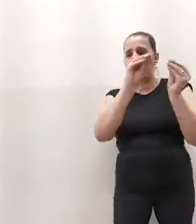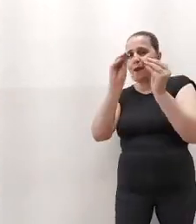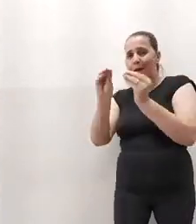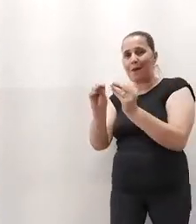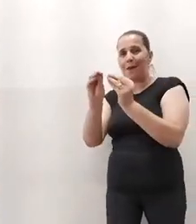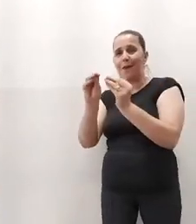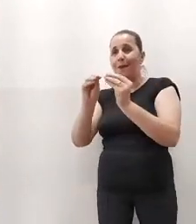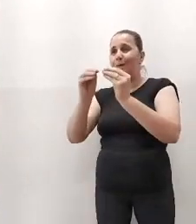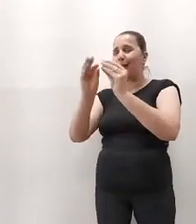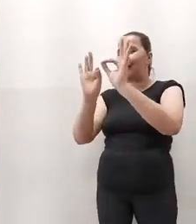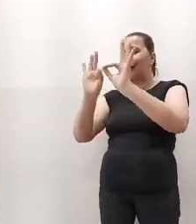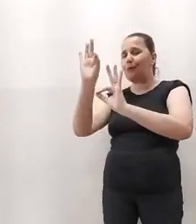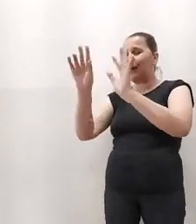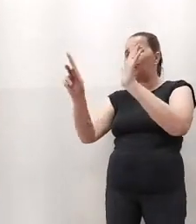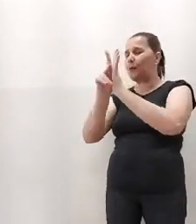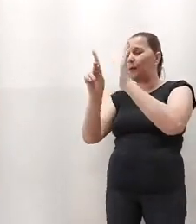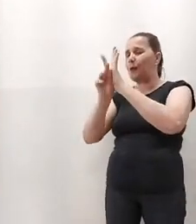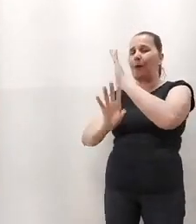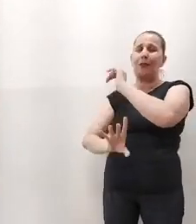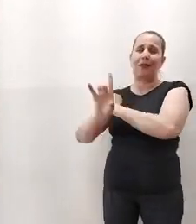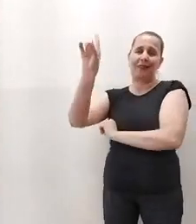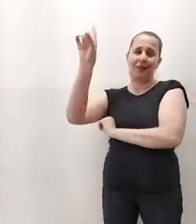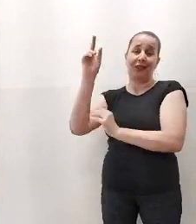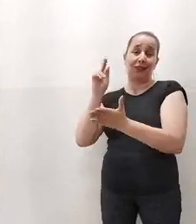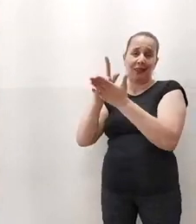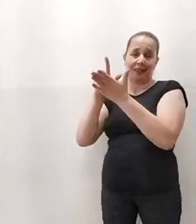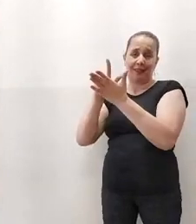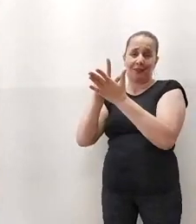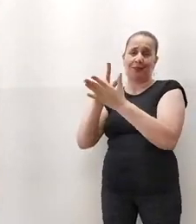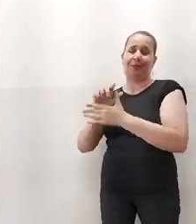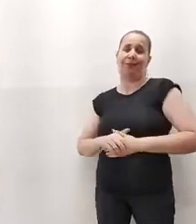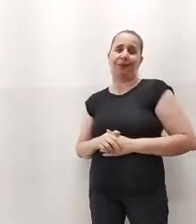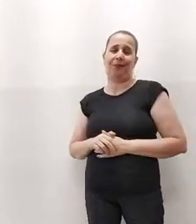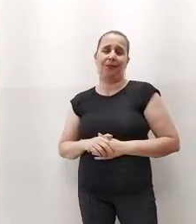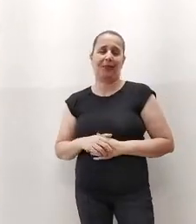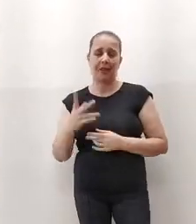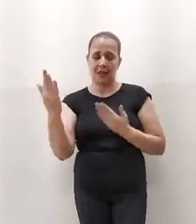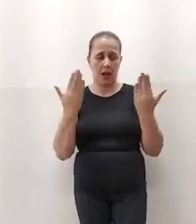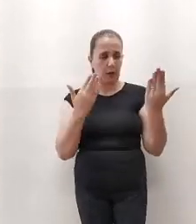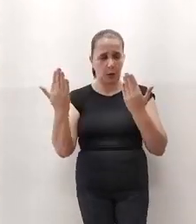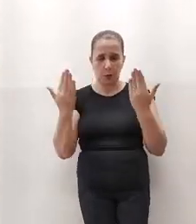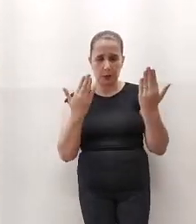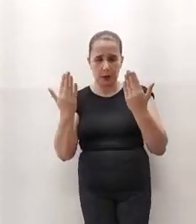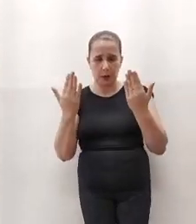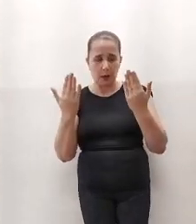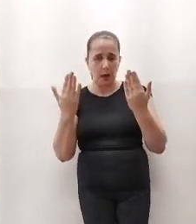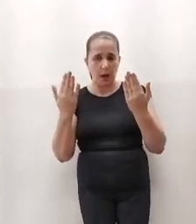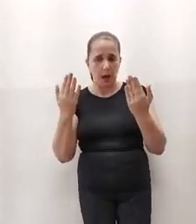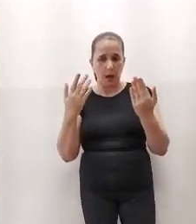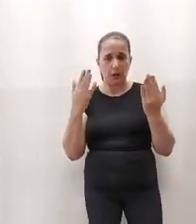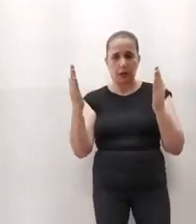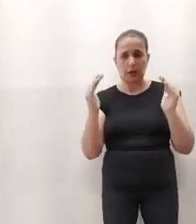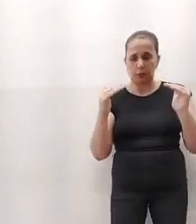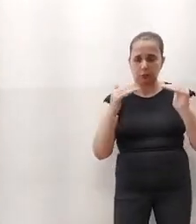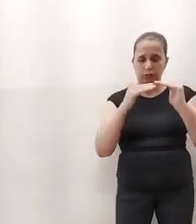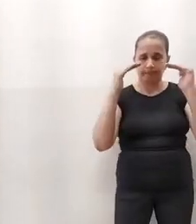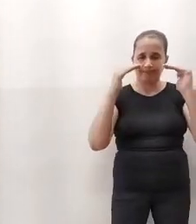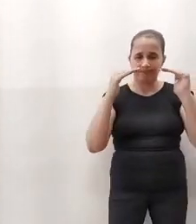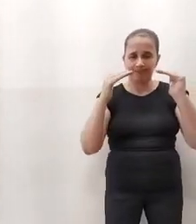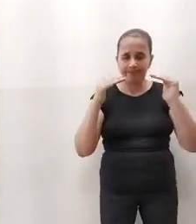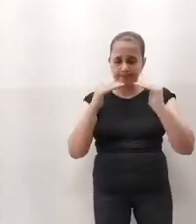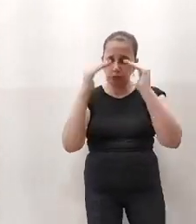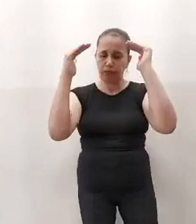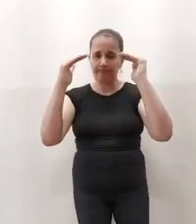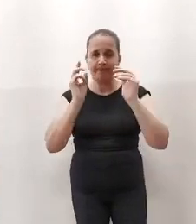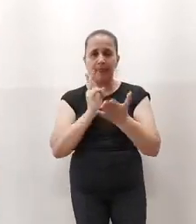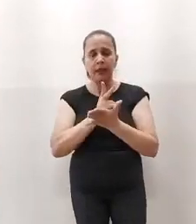planos verdadeiros de Deus. E as duas visões vão colidir sempre. Não